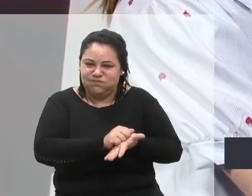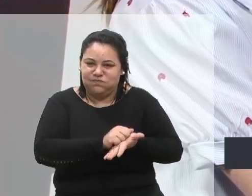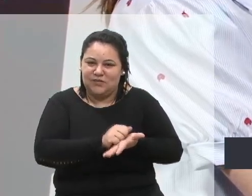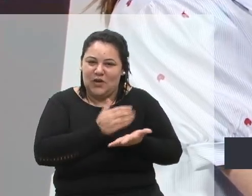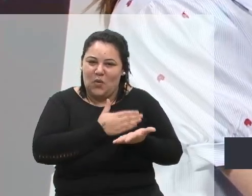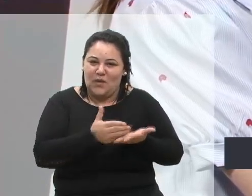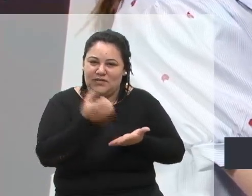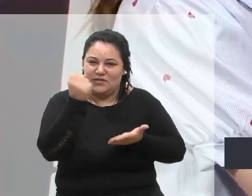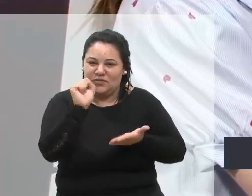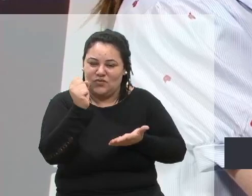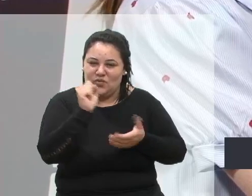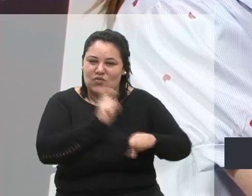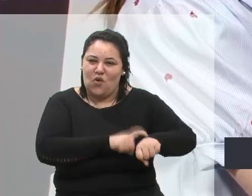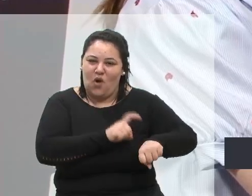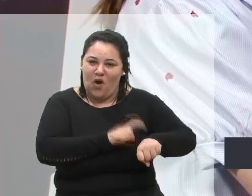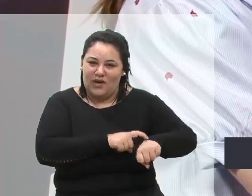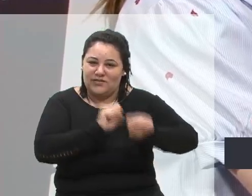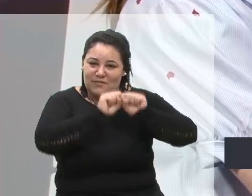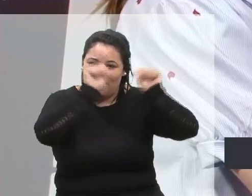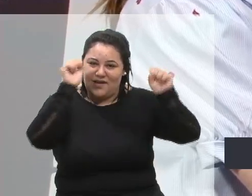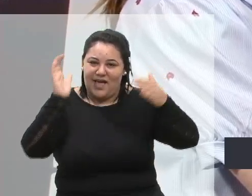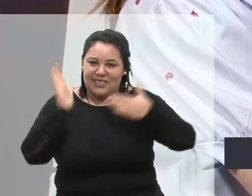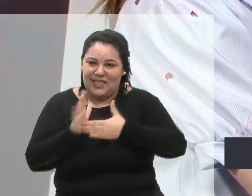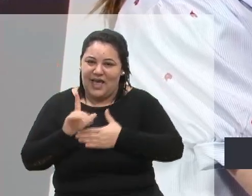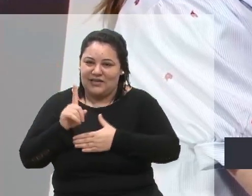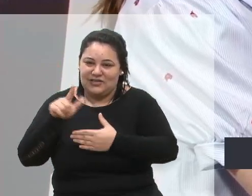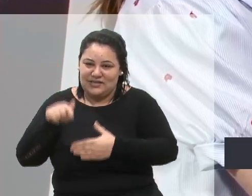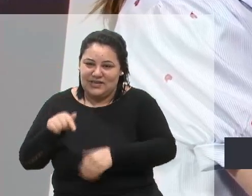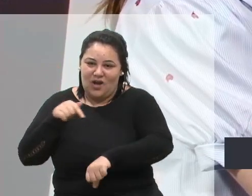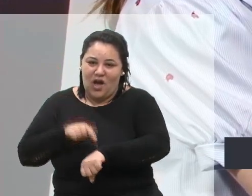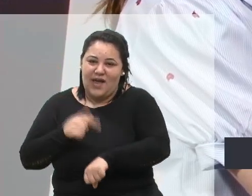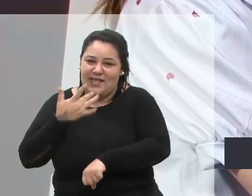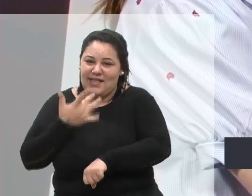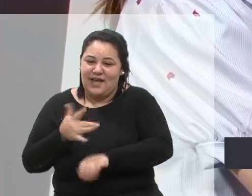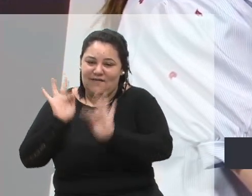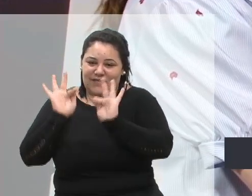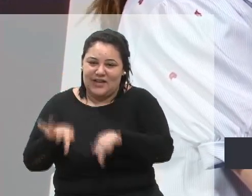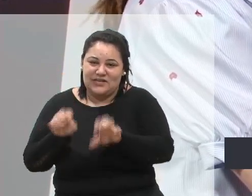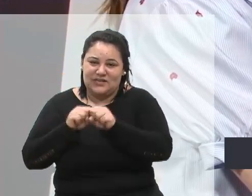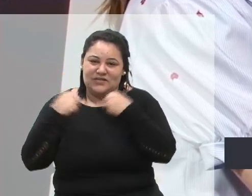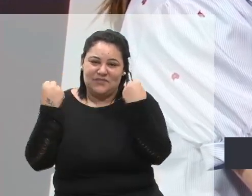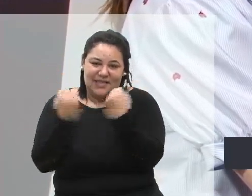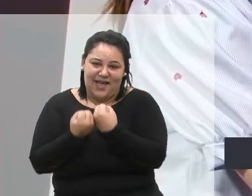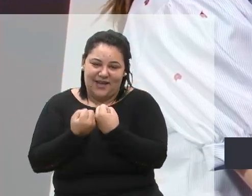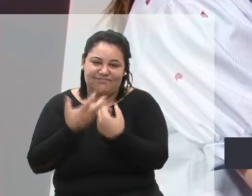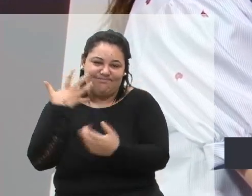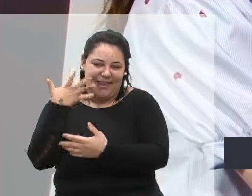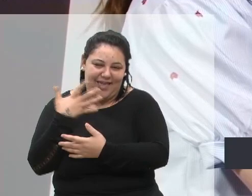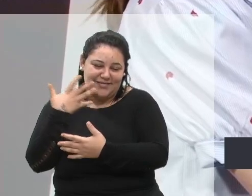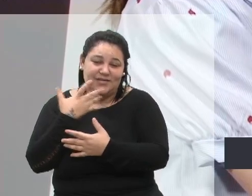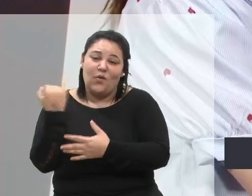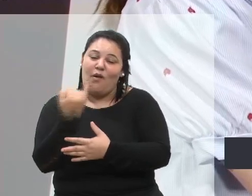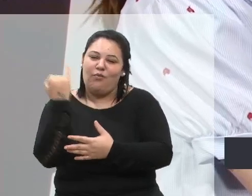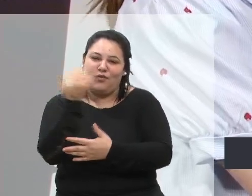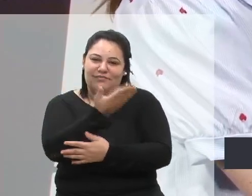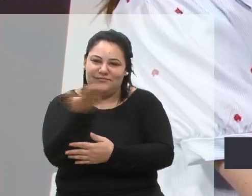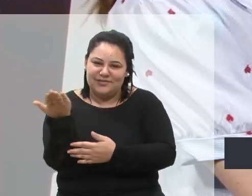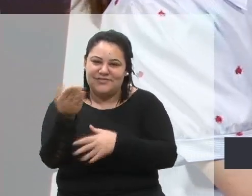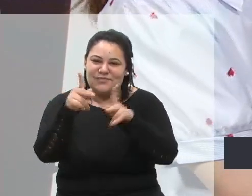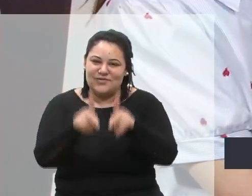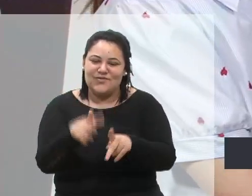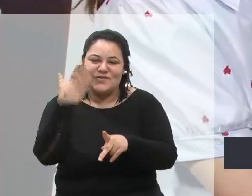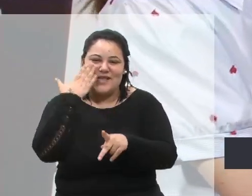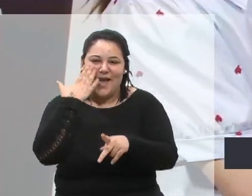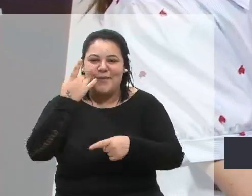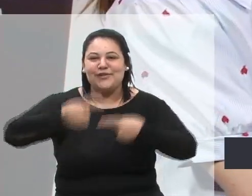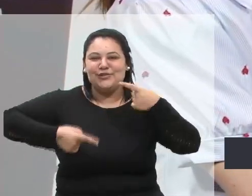às 8 horas e às 17 horas encerra esse seminário, né? Então, é importante que as pessoas saibam e vão